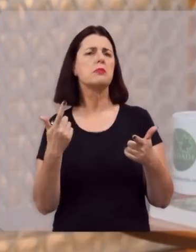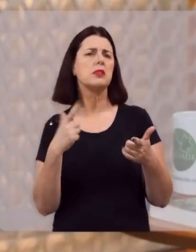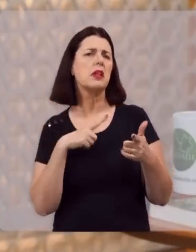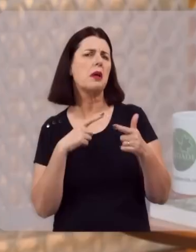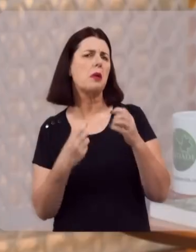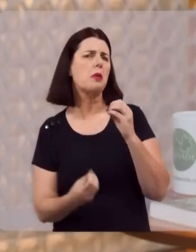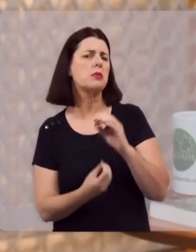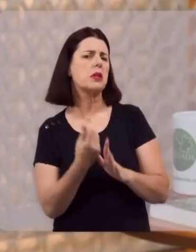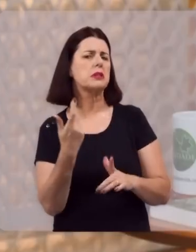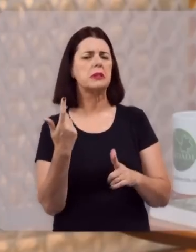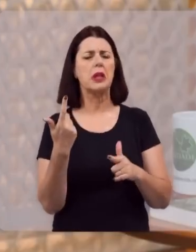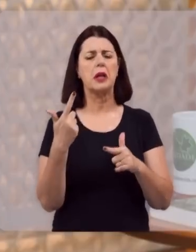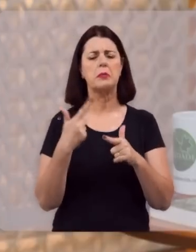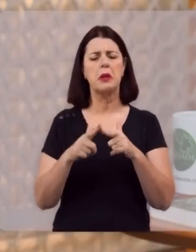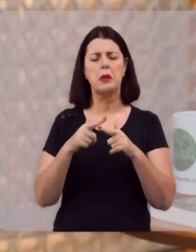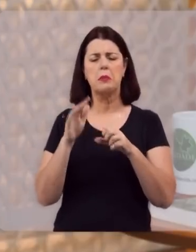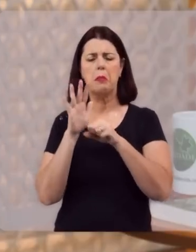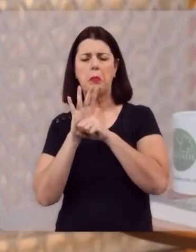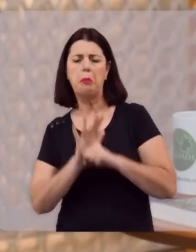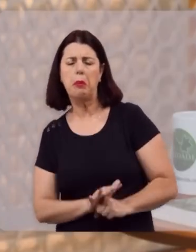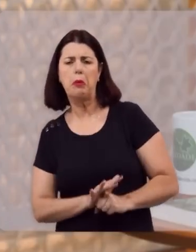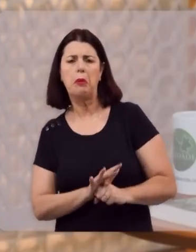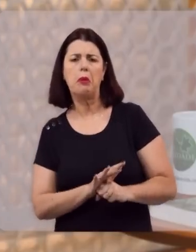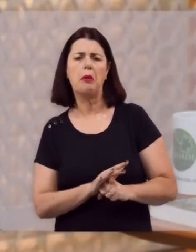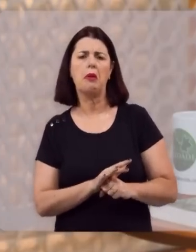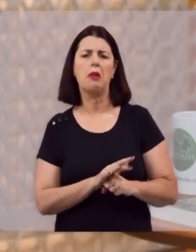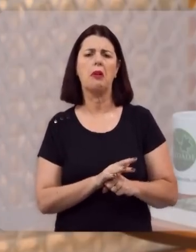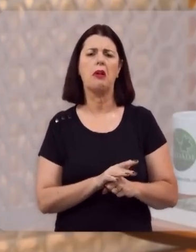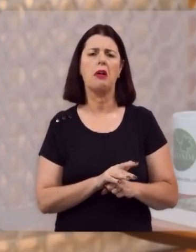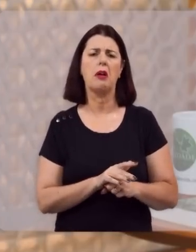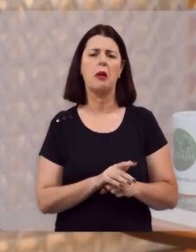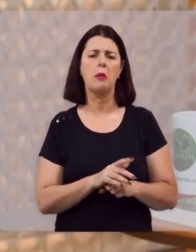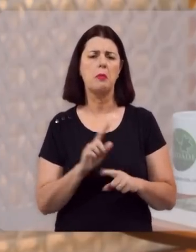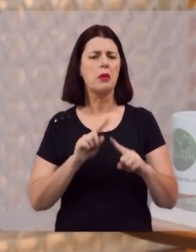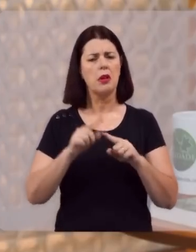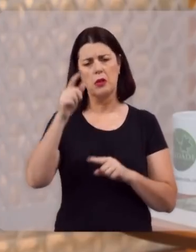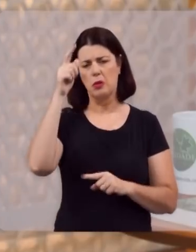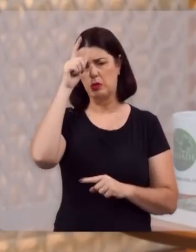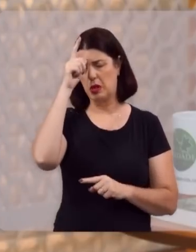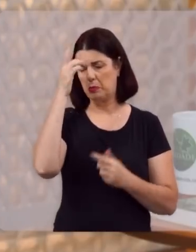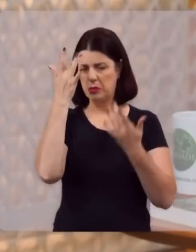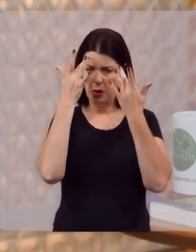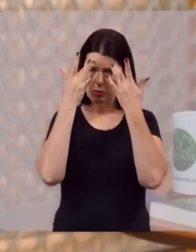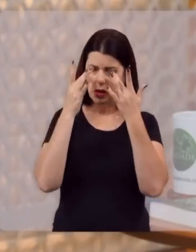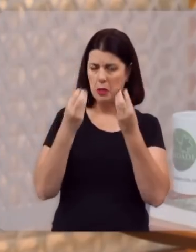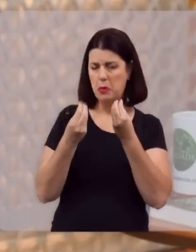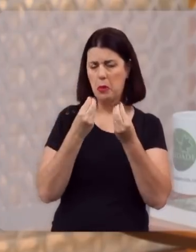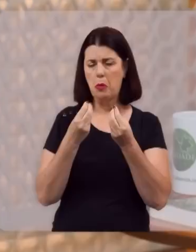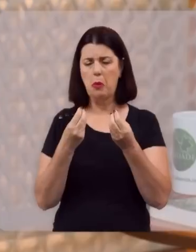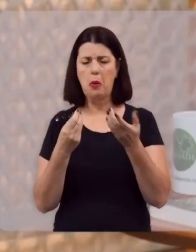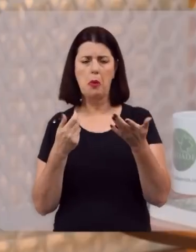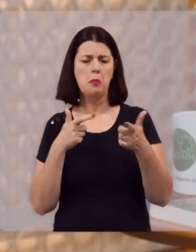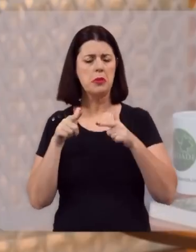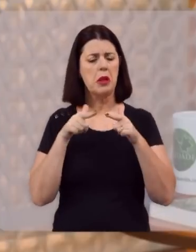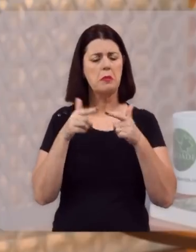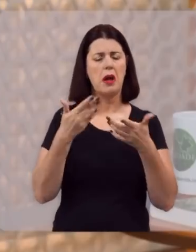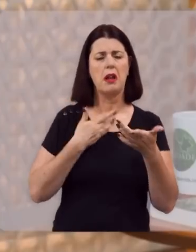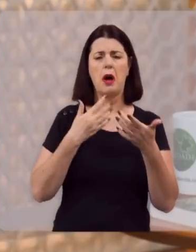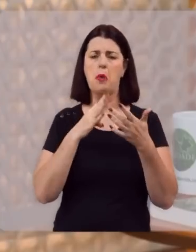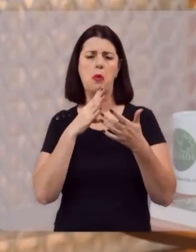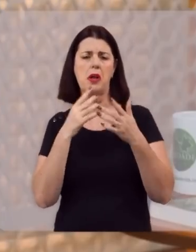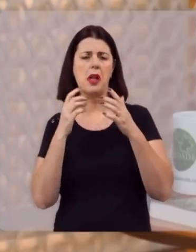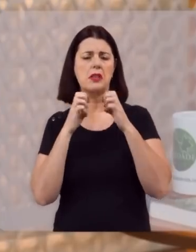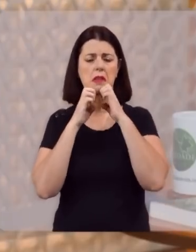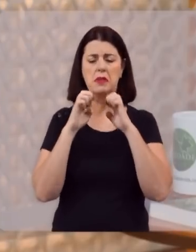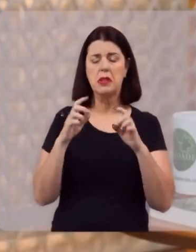lidando exatamente com esse tipo de opressão, né, e às vezes não sabem como lidar muito bem com isso, às vezes não